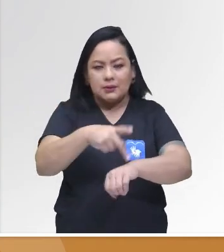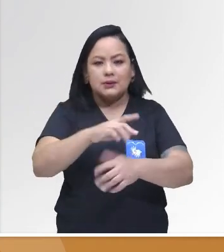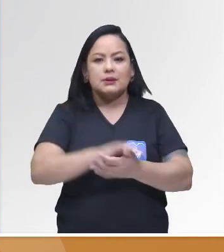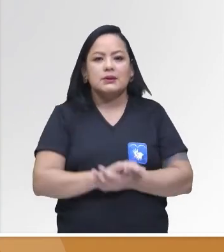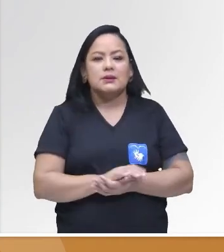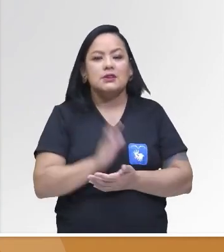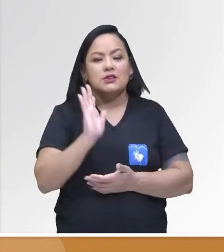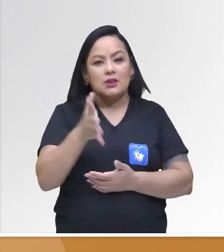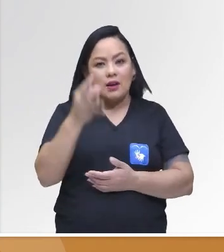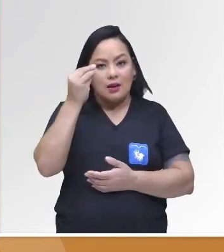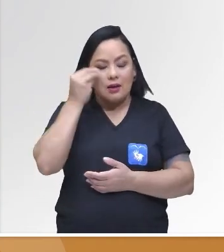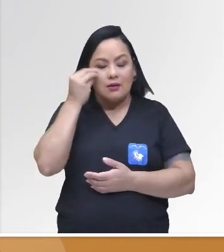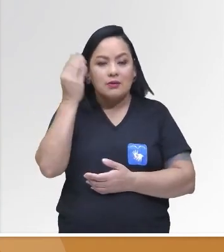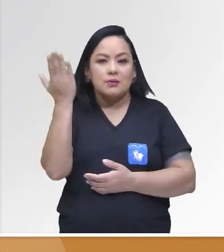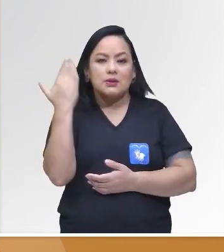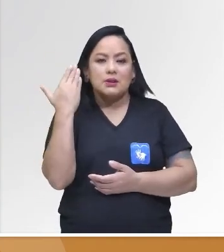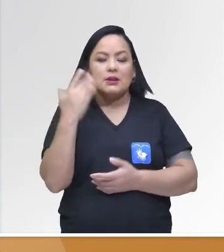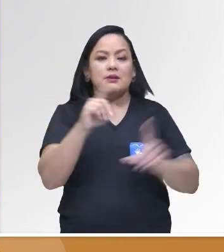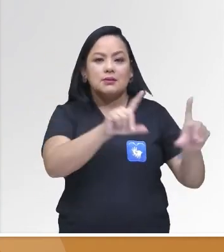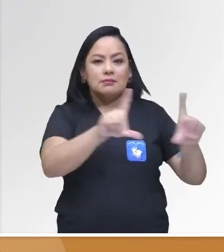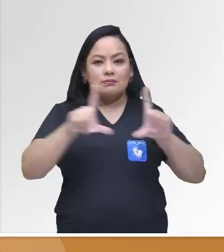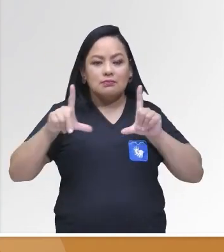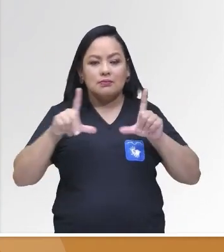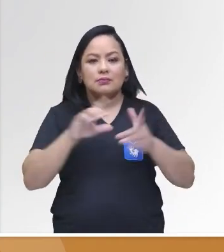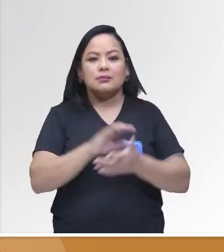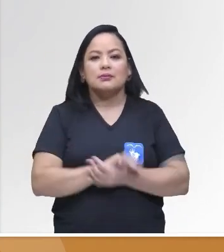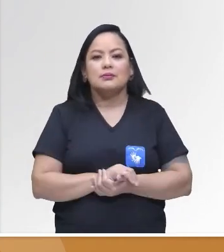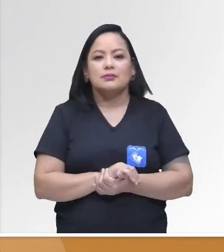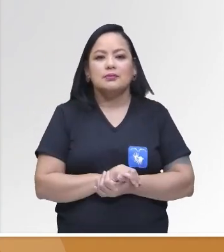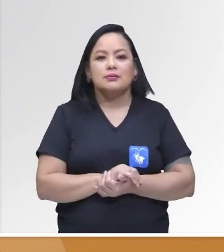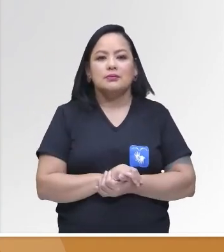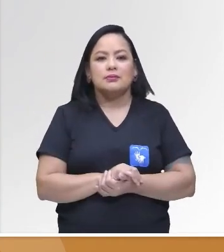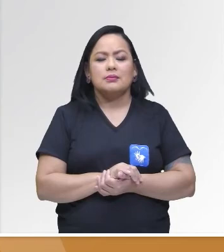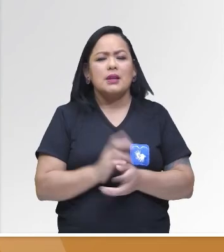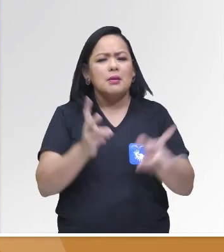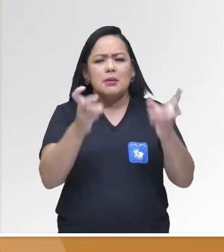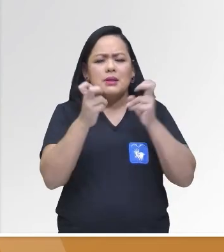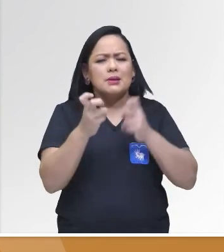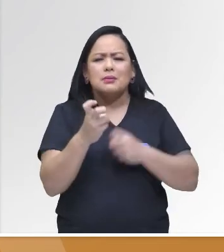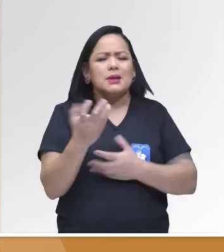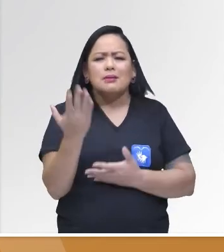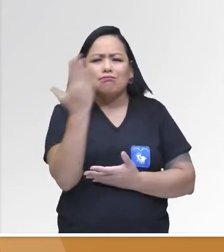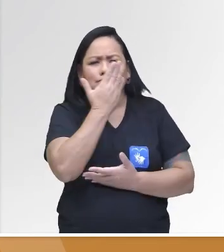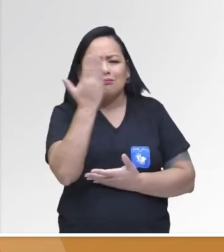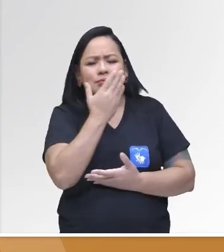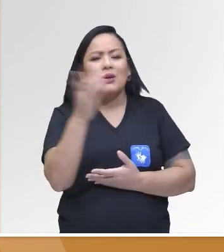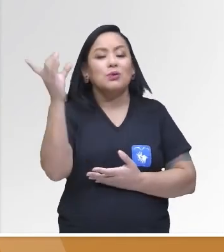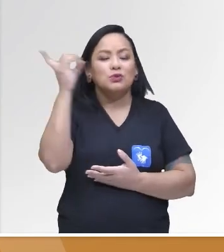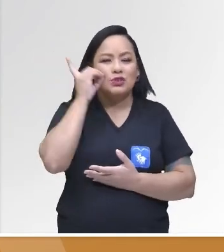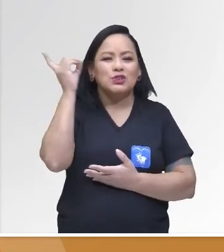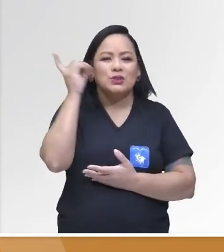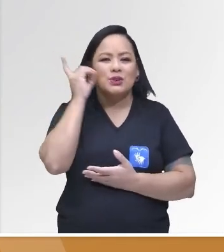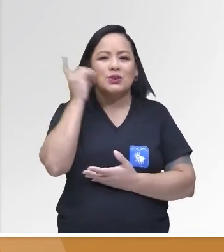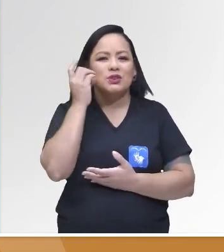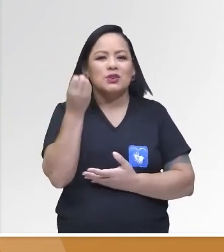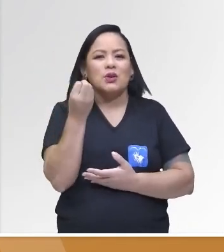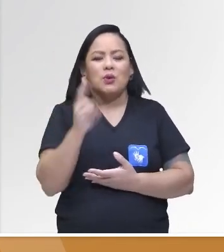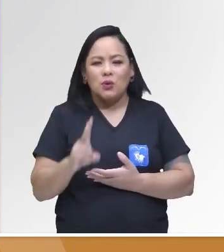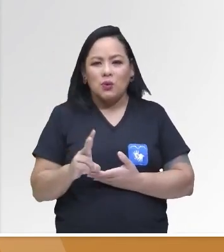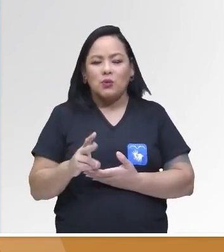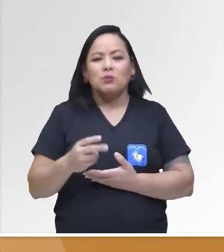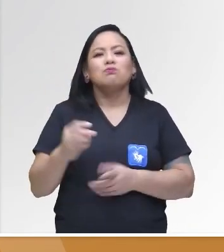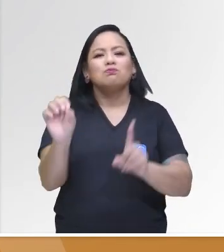como vimos agora há pouco em nossa cartela, quase não percebemos no nosso dia a dia ou na